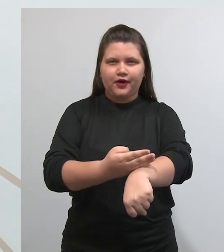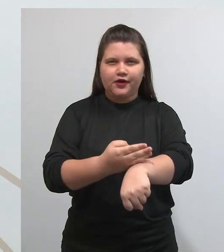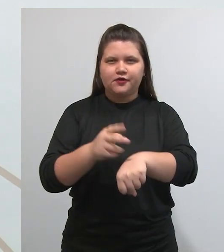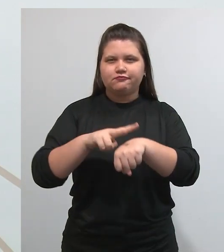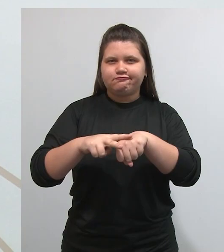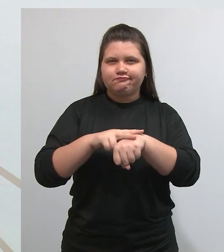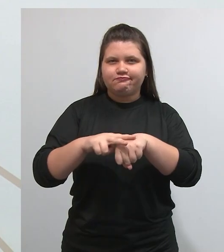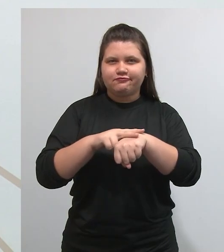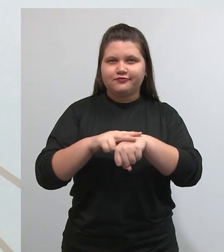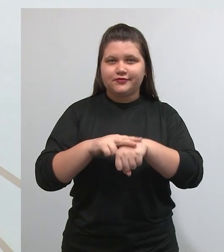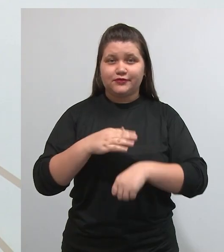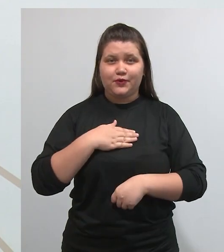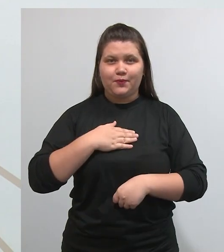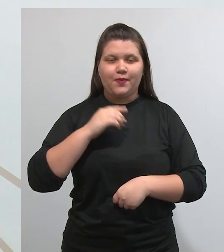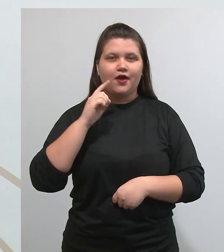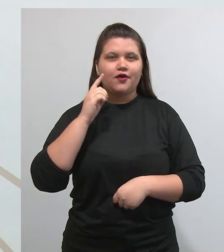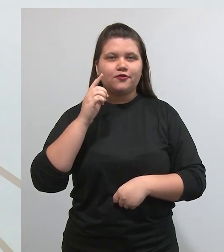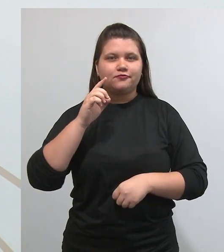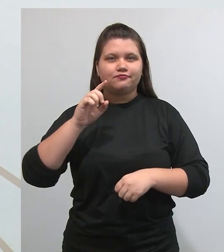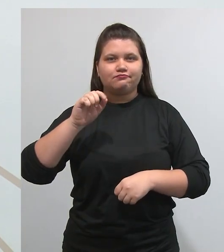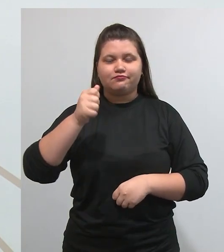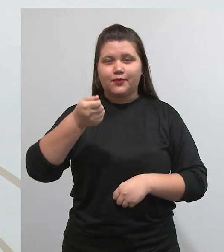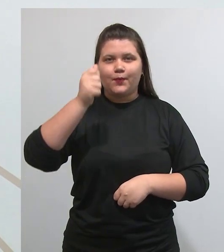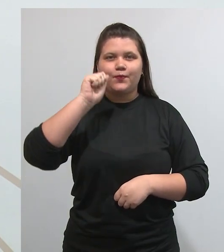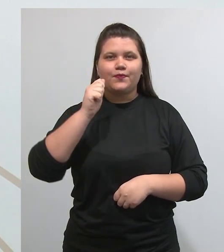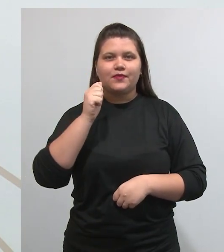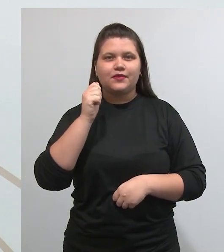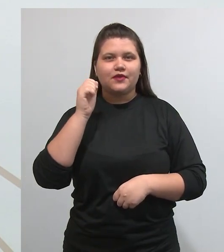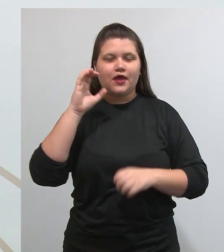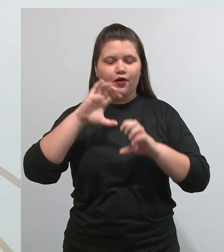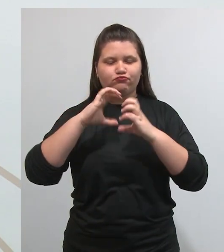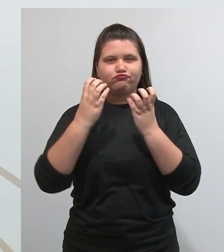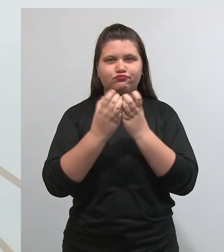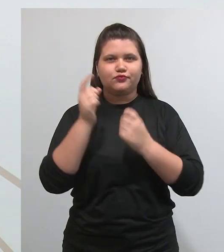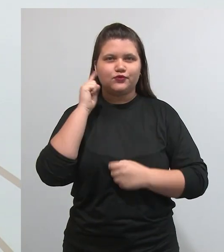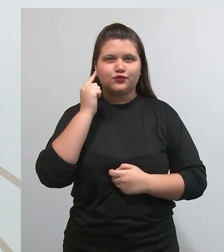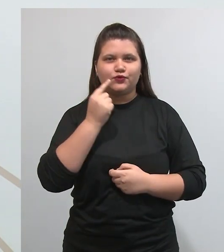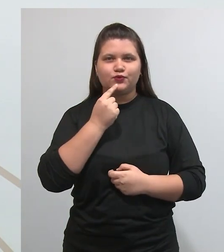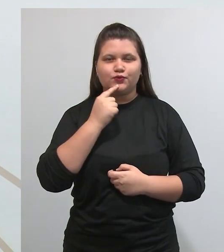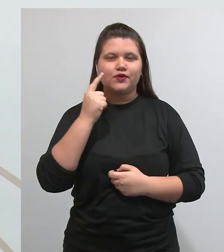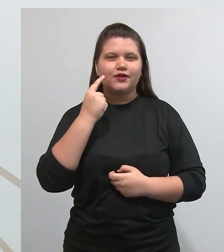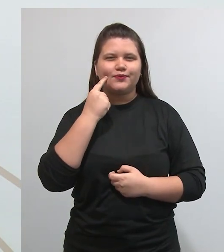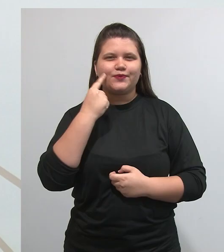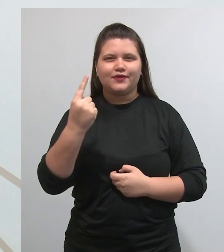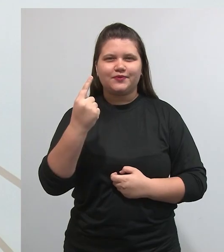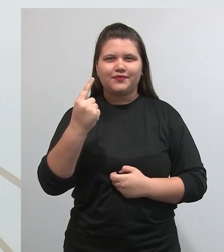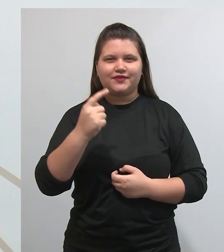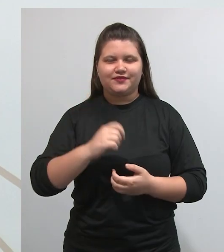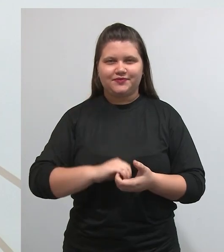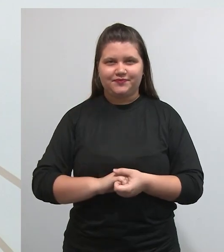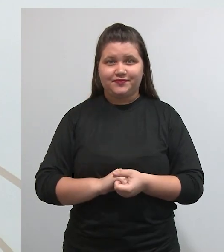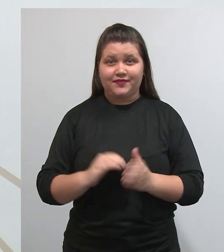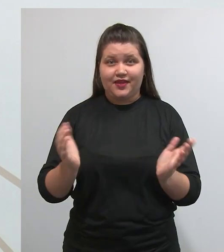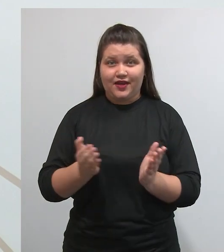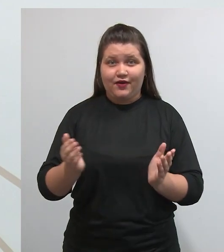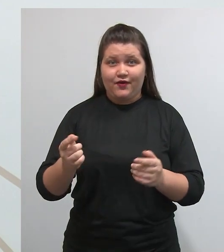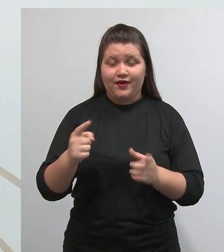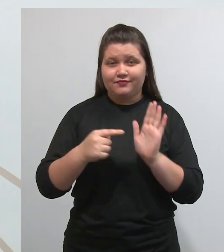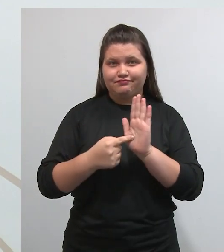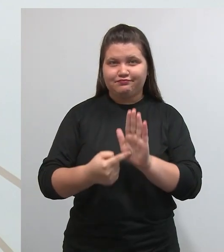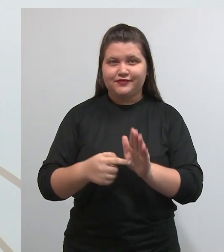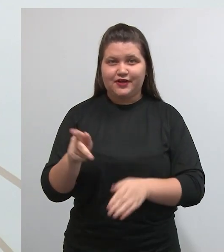é Anabela. E aqui, à minha direita, em conexão, está a professora Marinalva